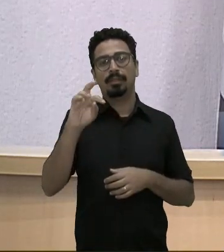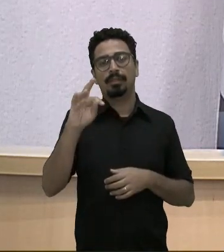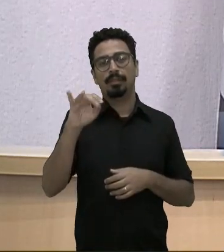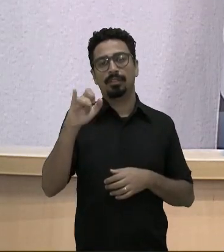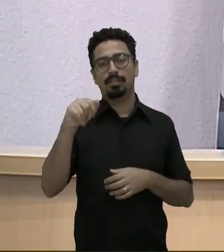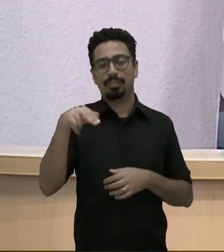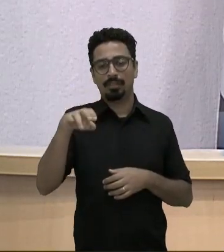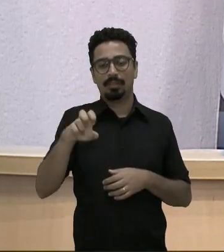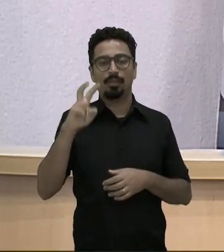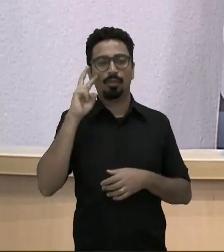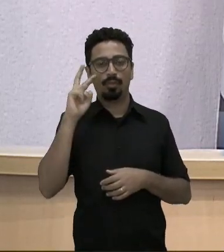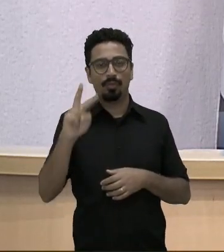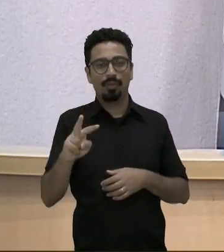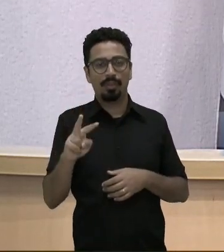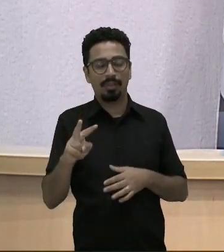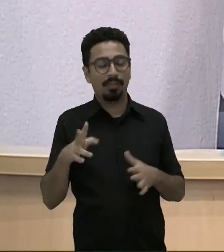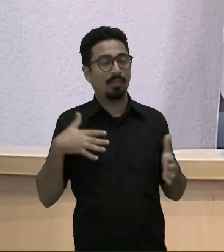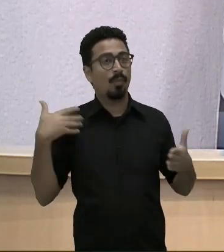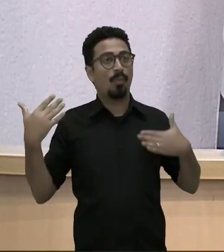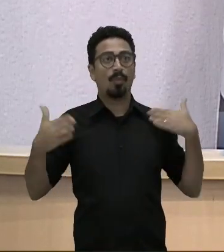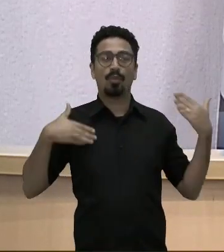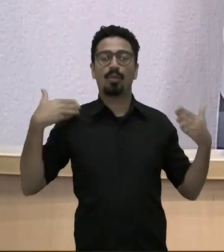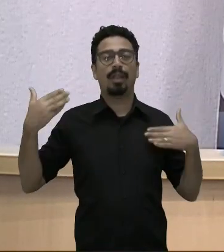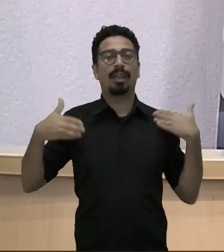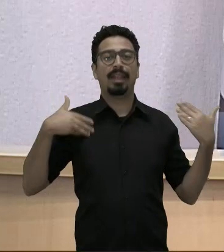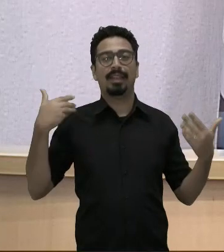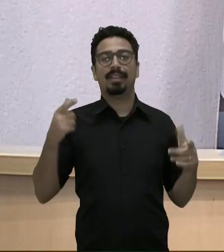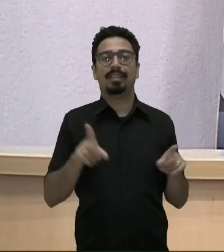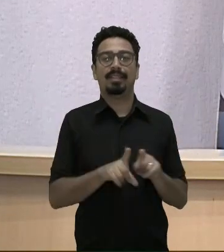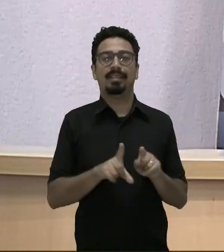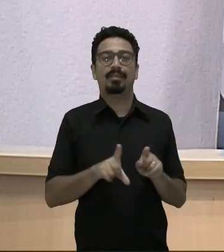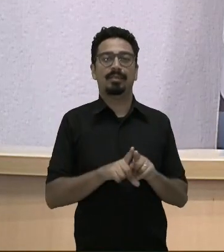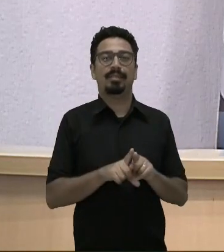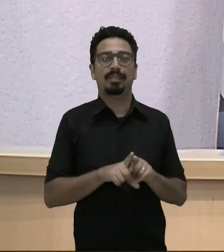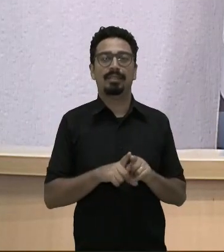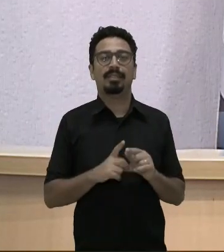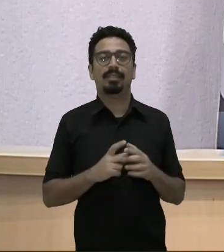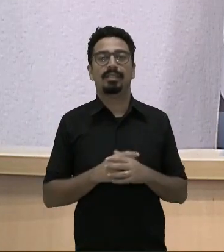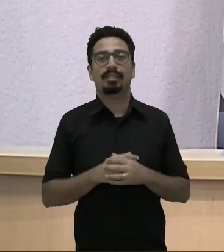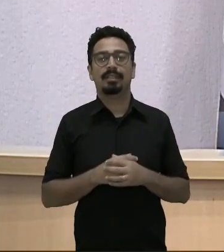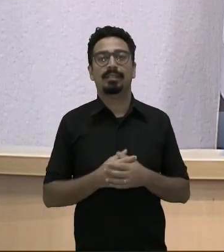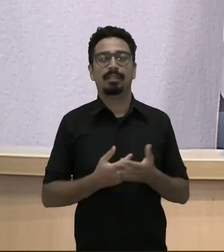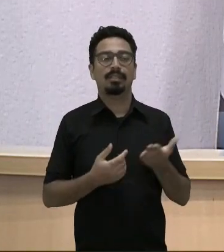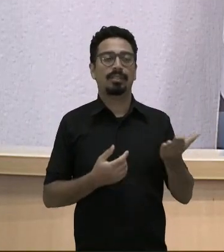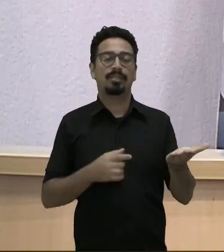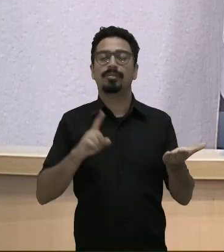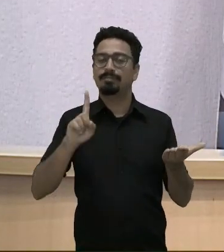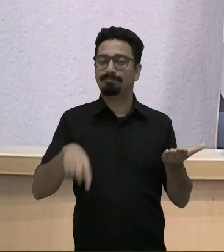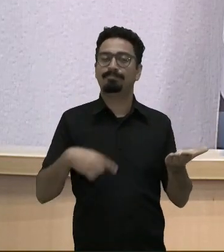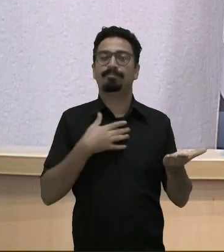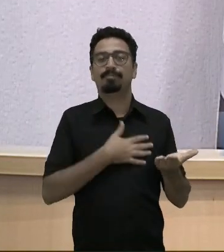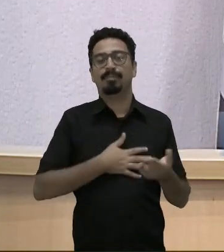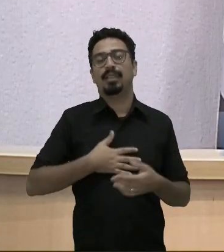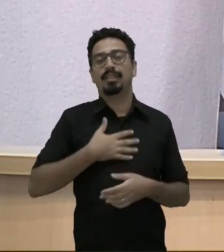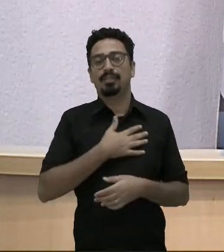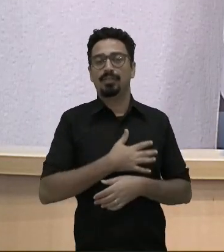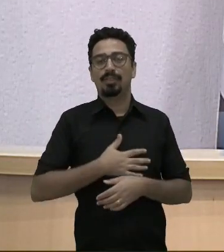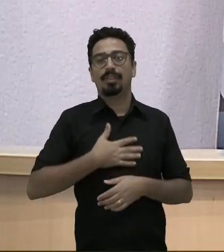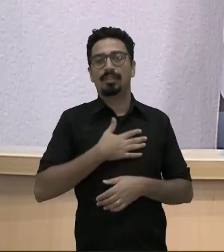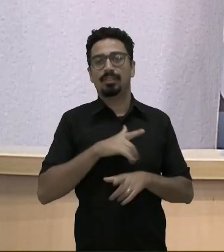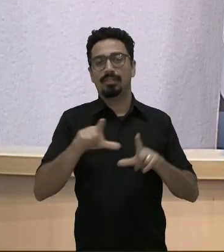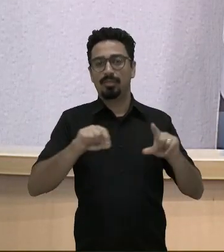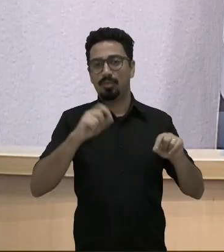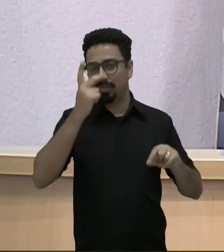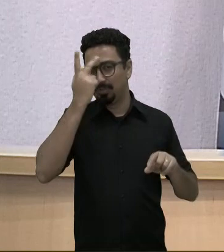quando viu isso aí, ela ficou assim, a alegria dela, entendeu? Isso aí, pessoal, é muito gratificante para a escolha